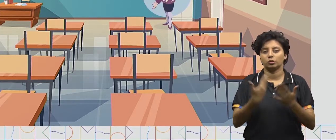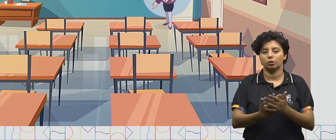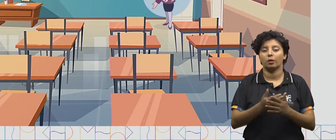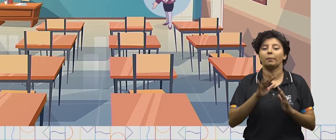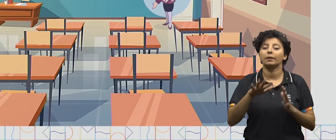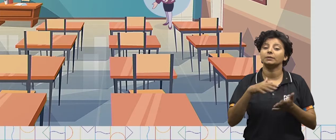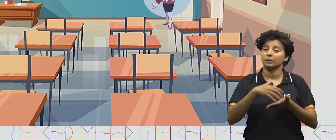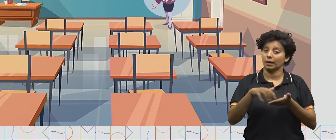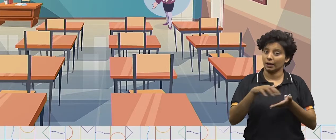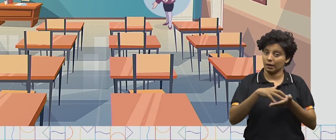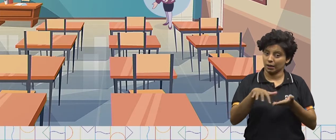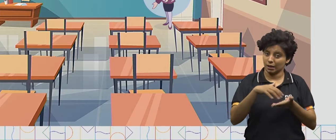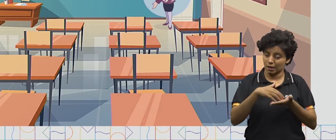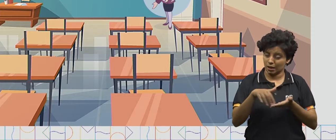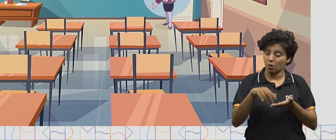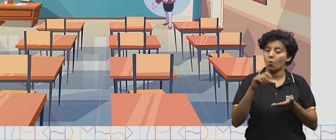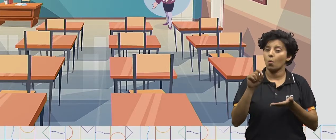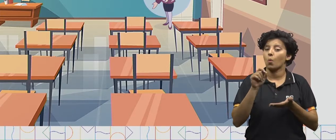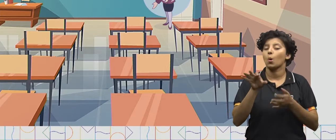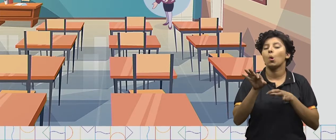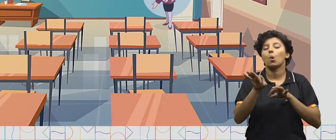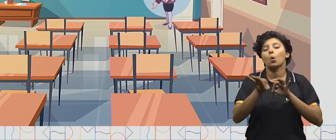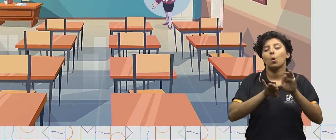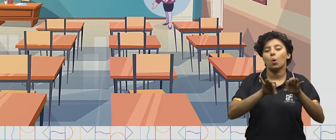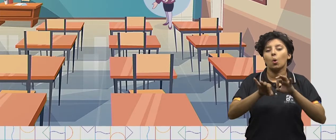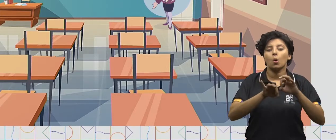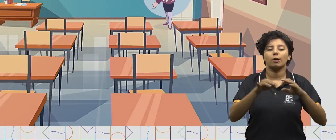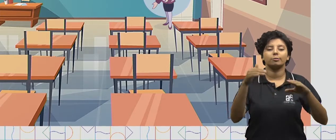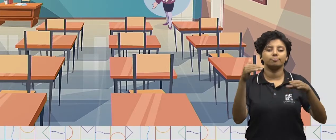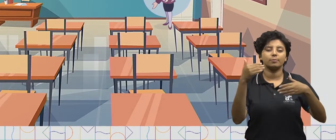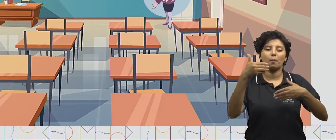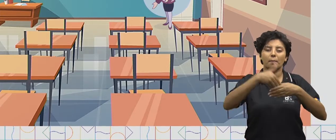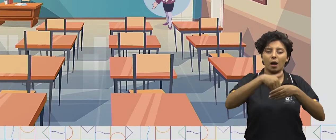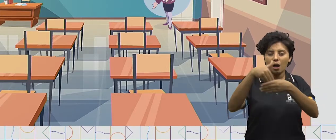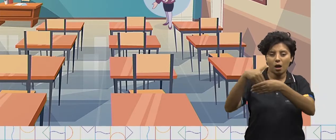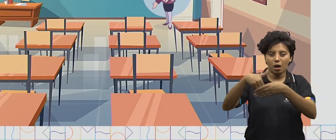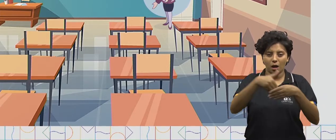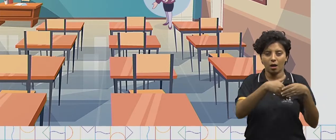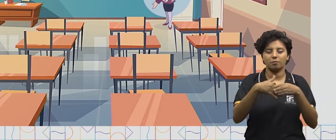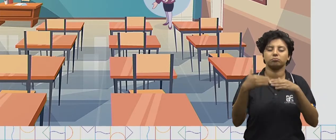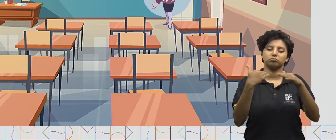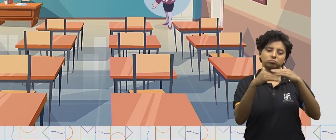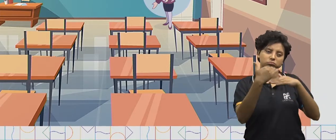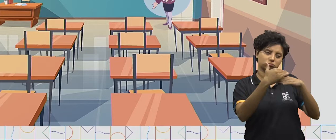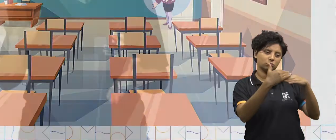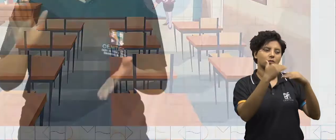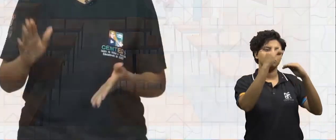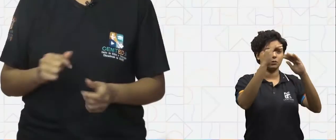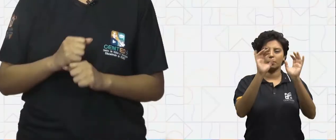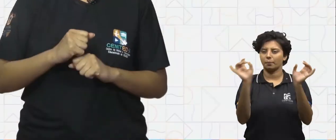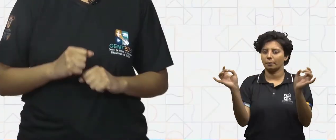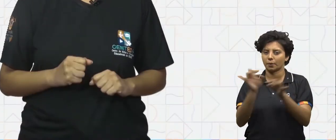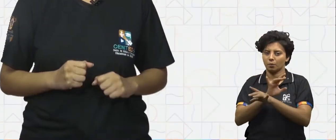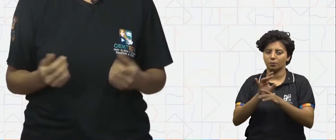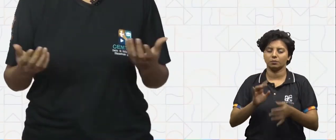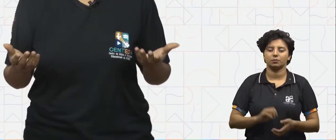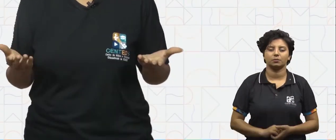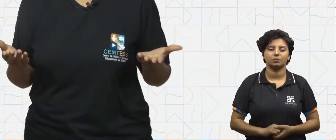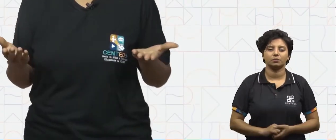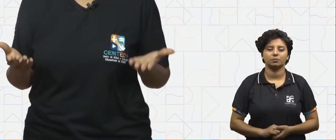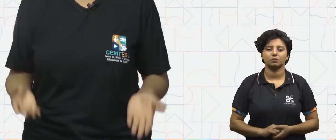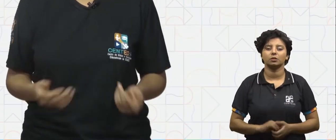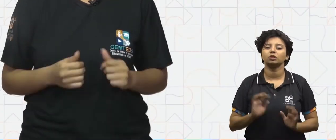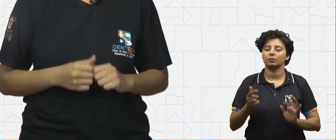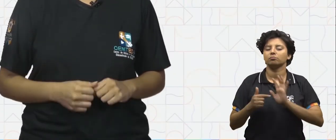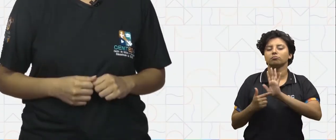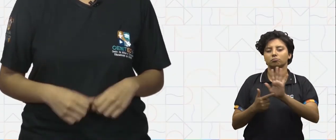Já a secretária ou secretário tem como função organizar os documentos escolares. Prontinho!